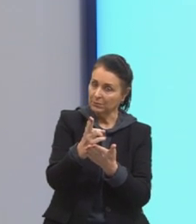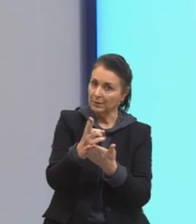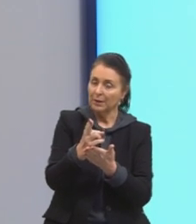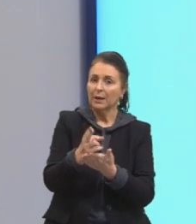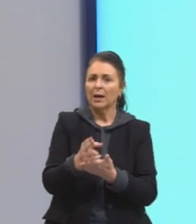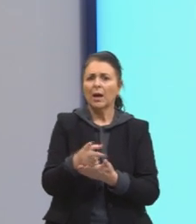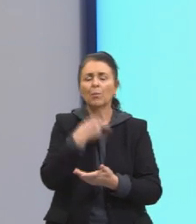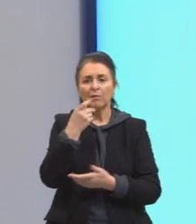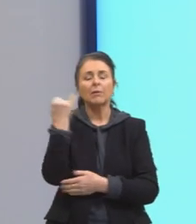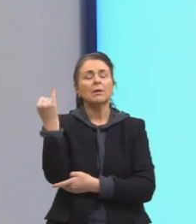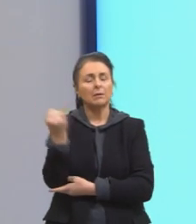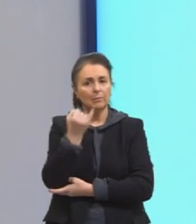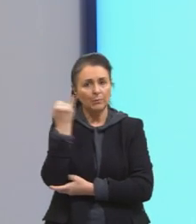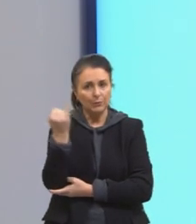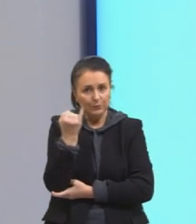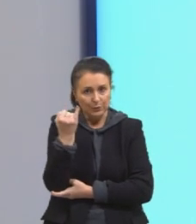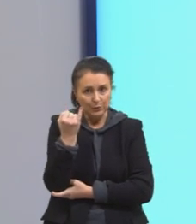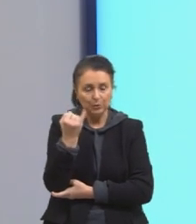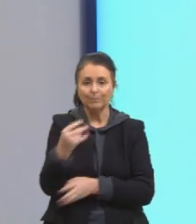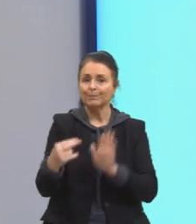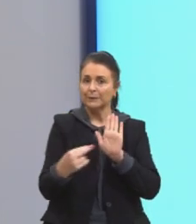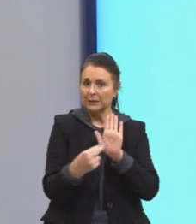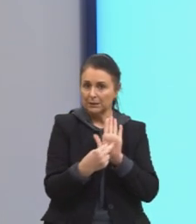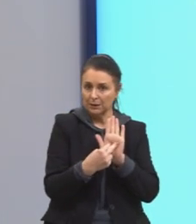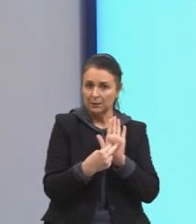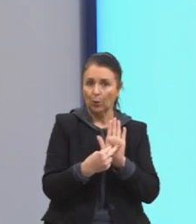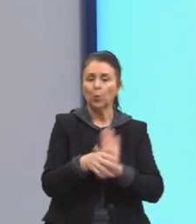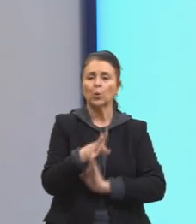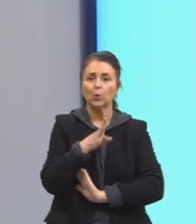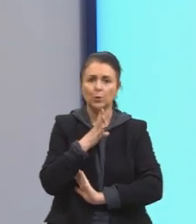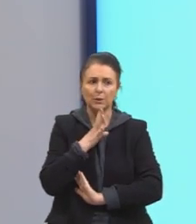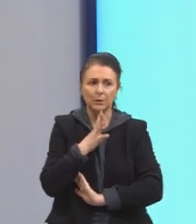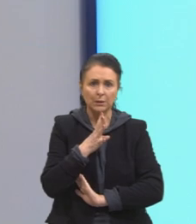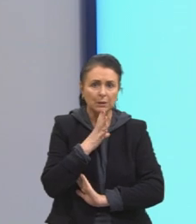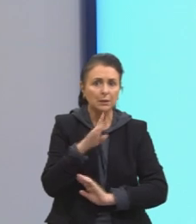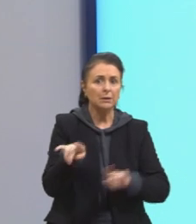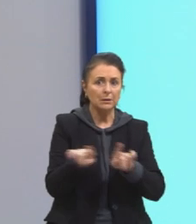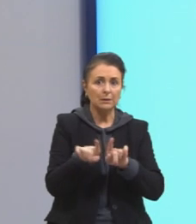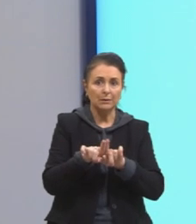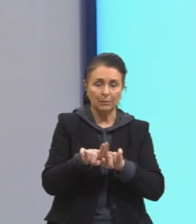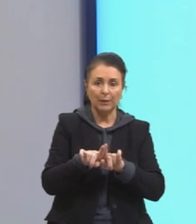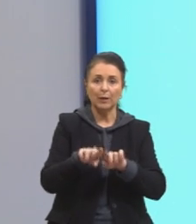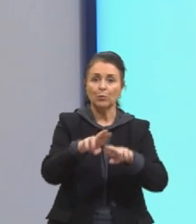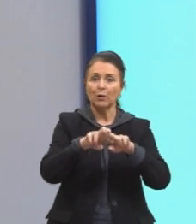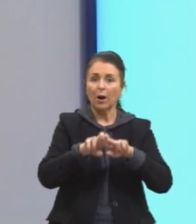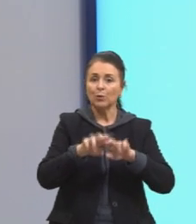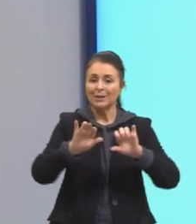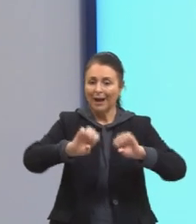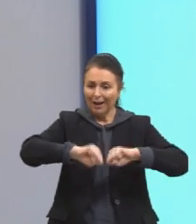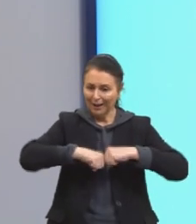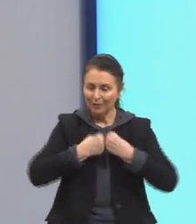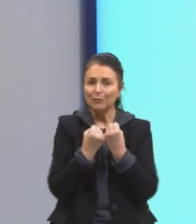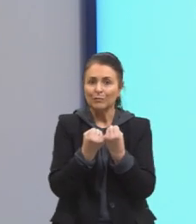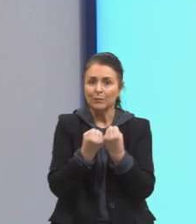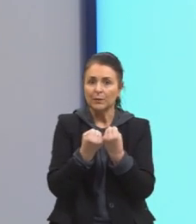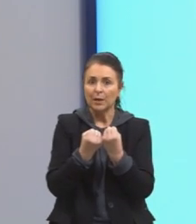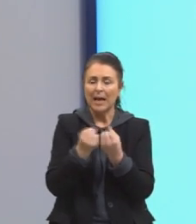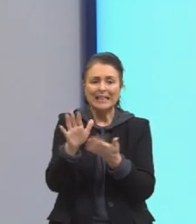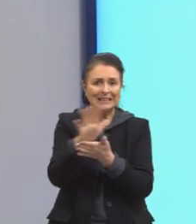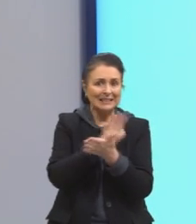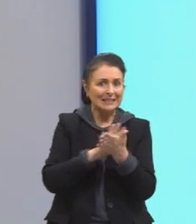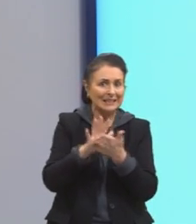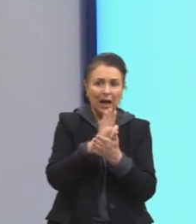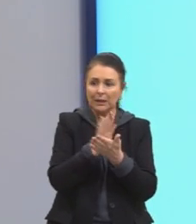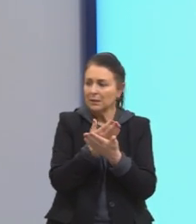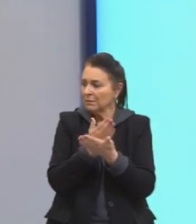ela fala bem importante vem é conhecida né sobre a questão da energia né tudo se conserta nada